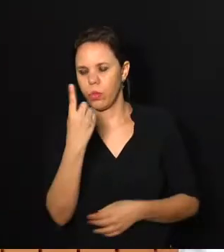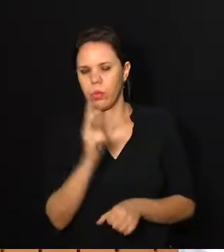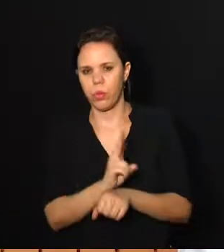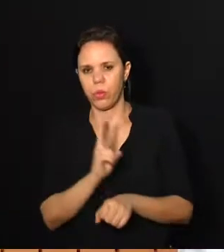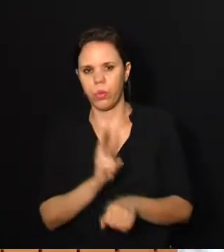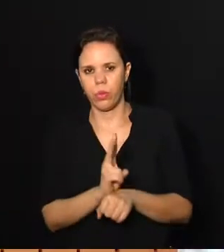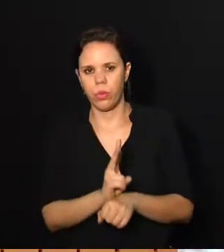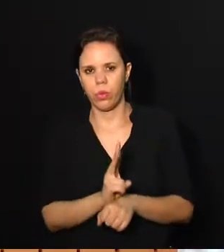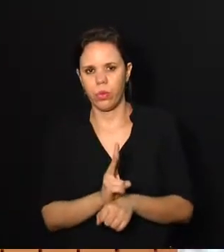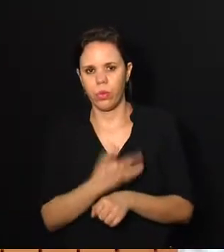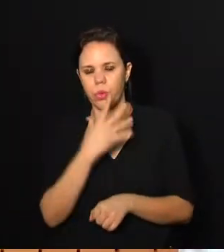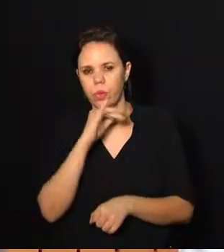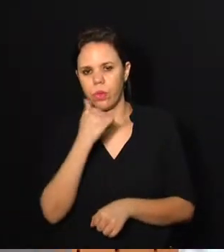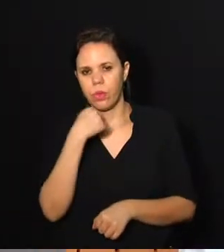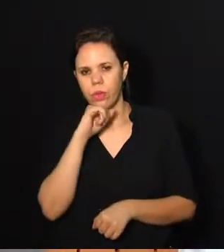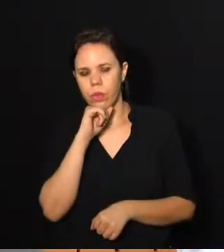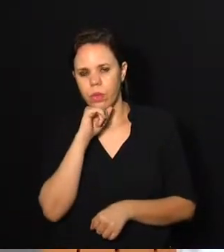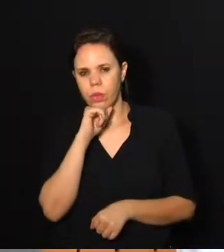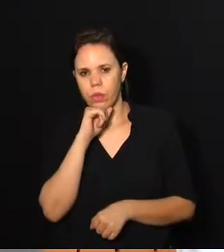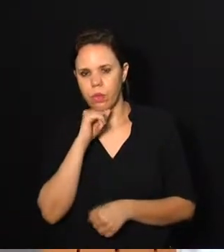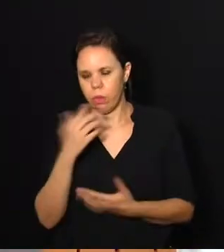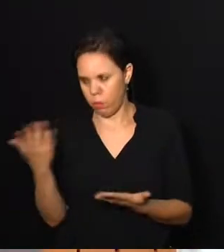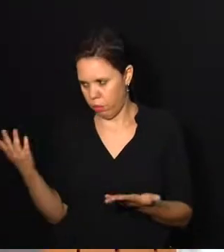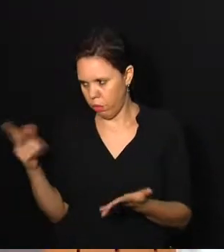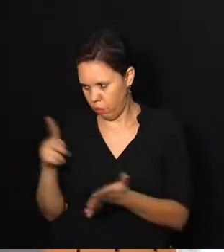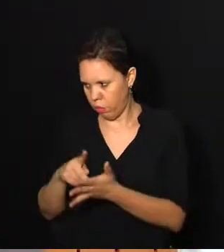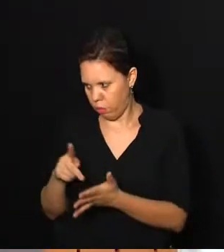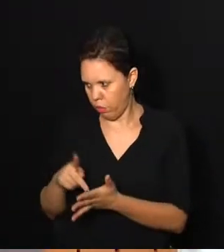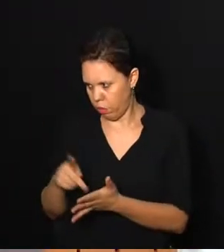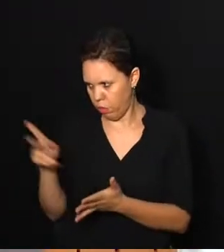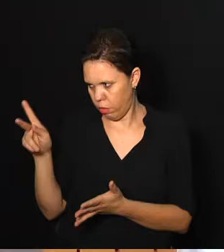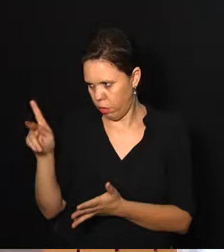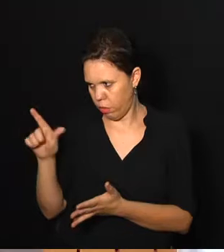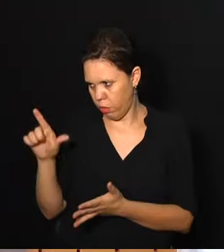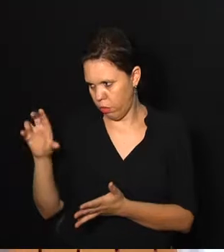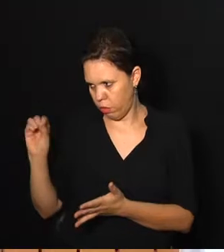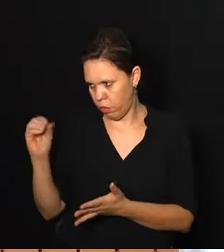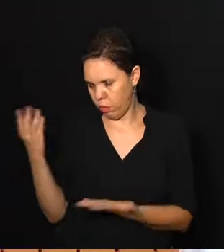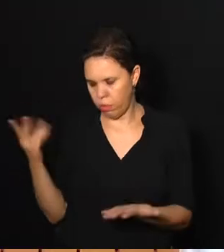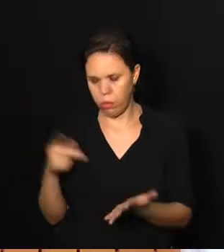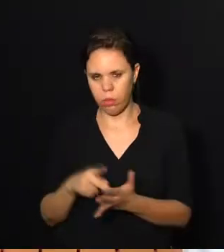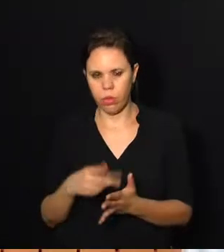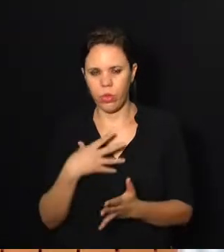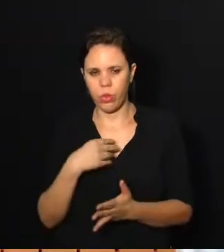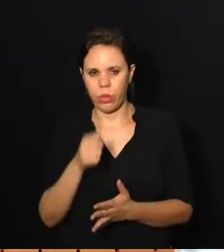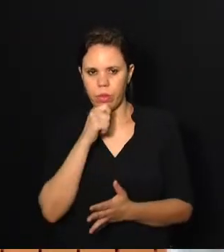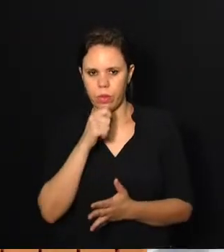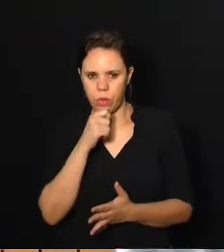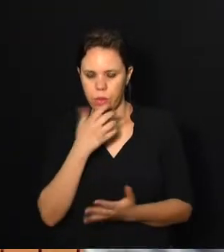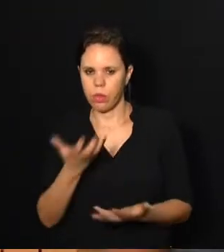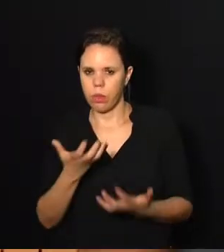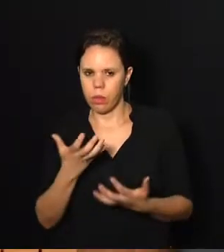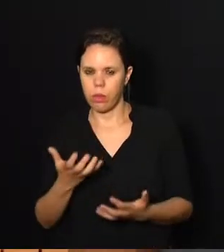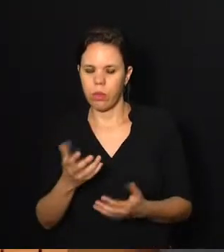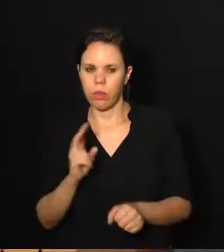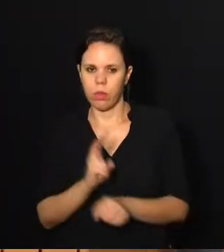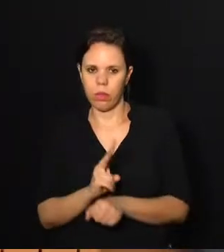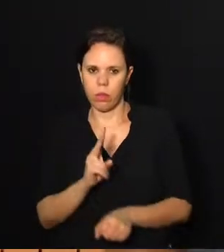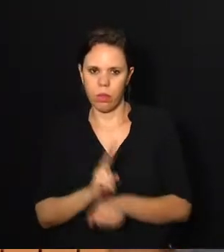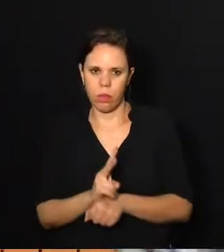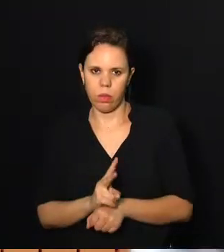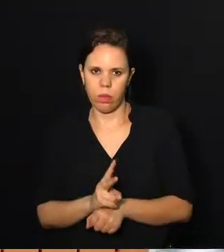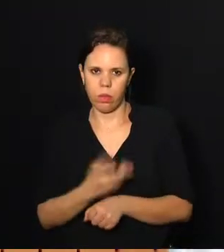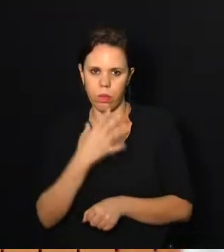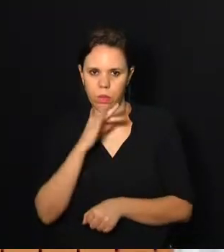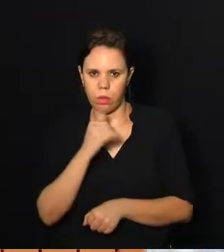cuidar do pai e da mãe. Estou errado, Paulo Venturini? Né? Então, os filhos hoje, ainda que quisessem cuidar de pai